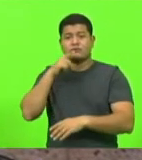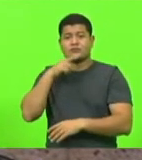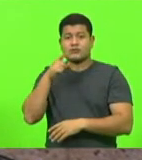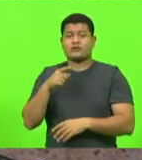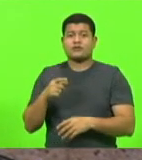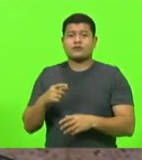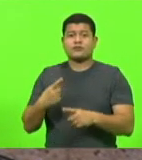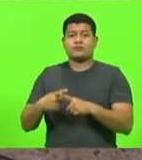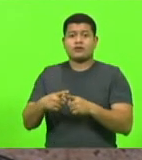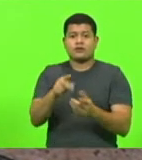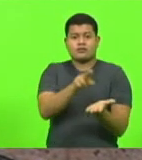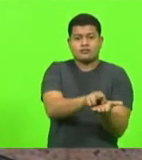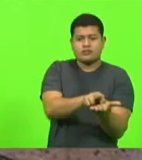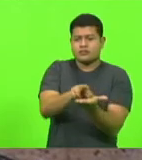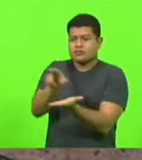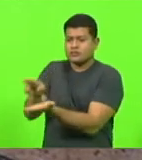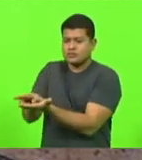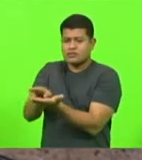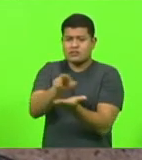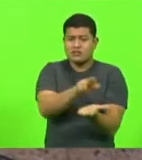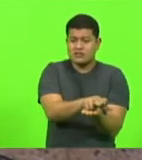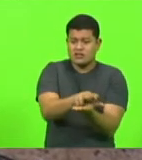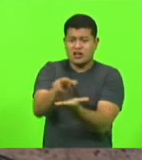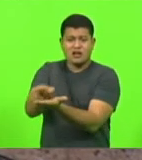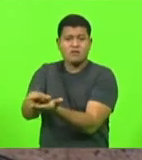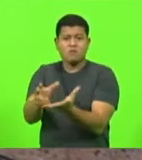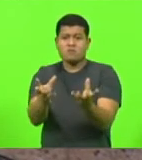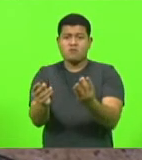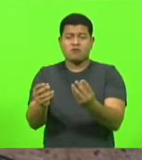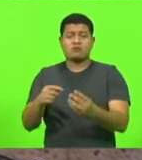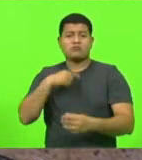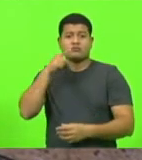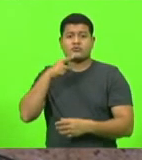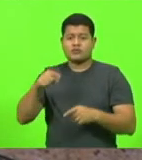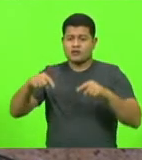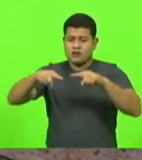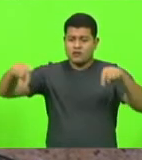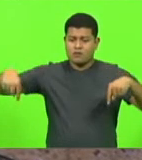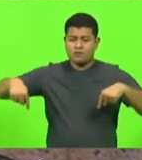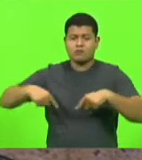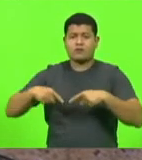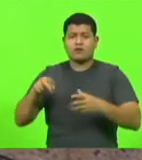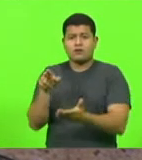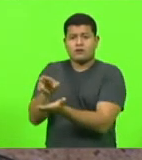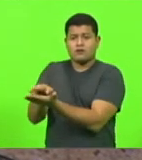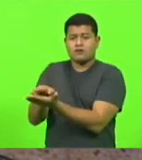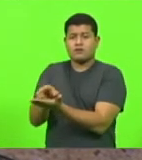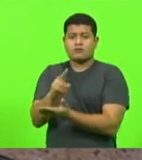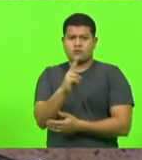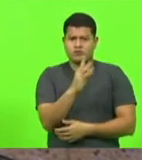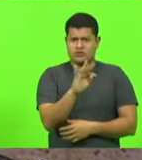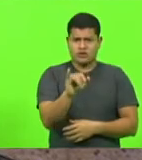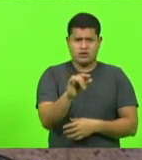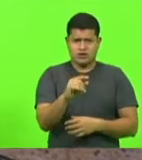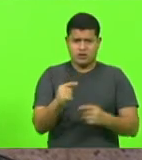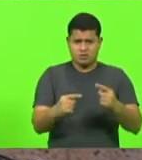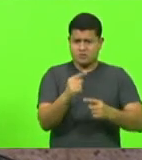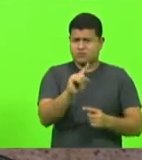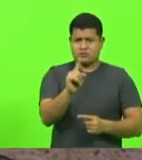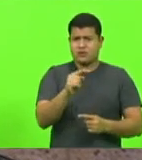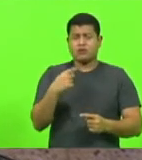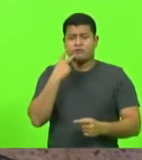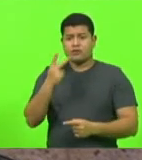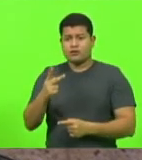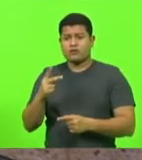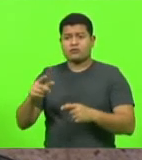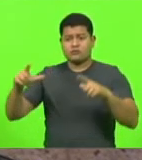Maca dos dois lados, as pessoas não tinham a dignidade de estar num quarto, não tinha quarto, não estou falando nem leito de UTI, estou falando quarto mesmo, quarto para a pessoa